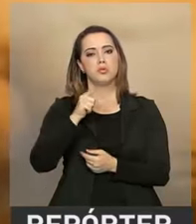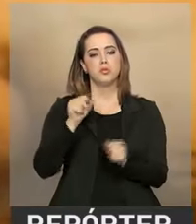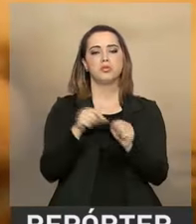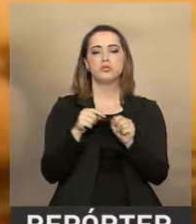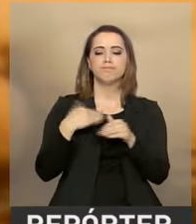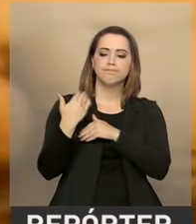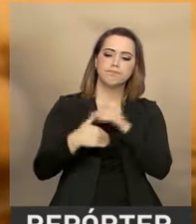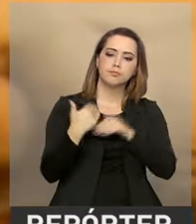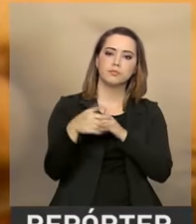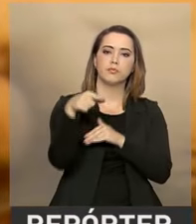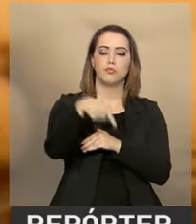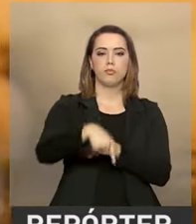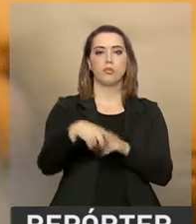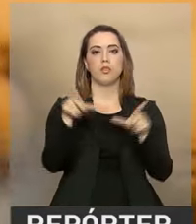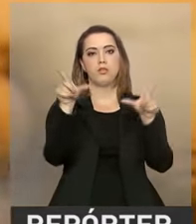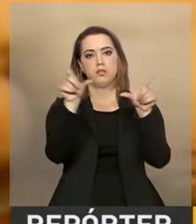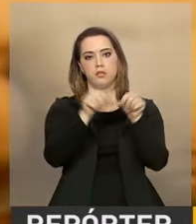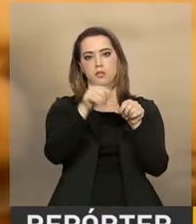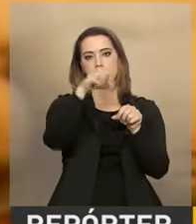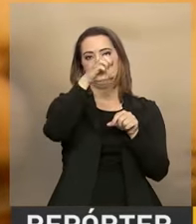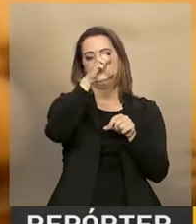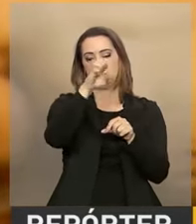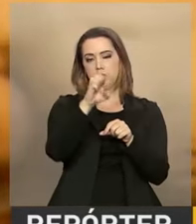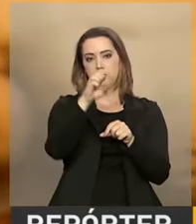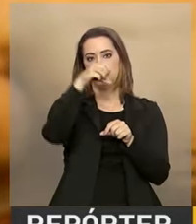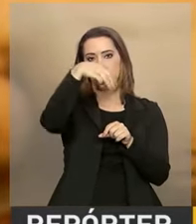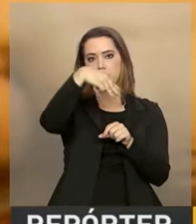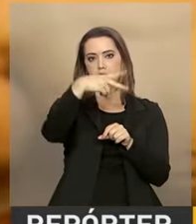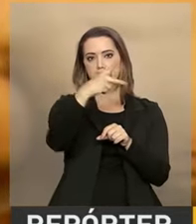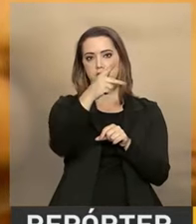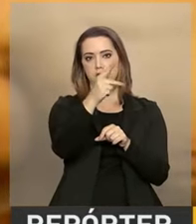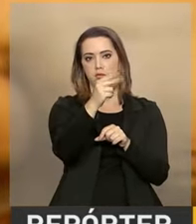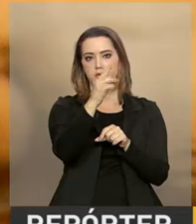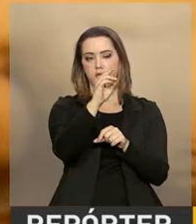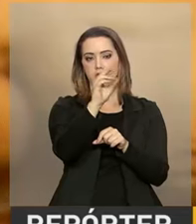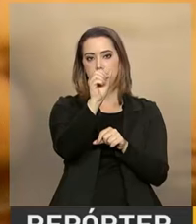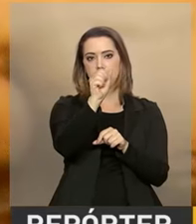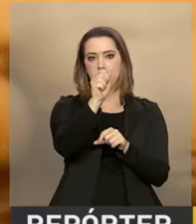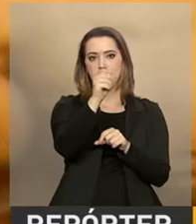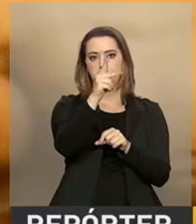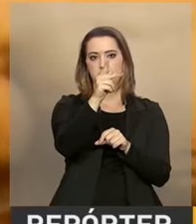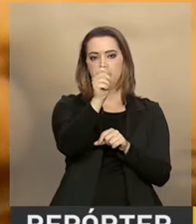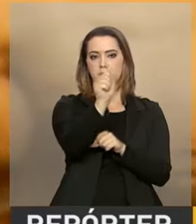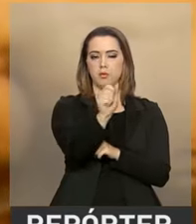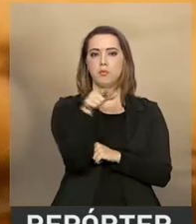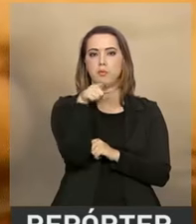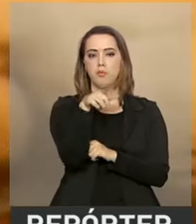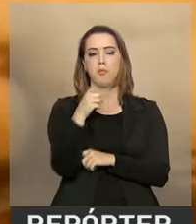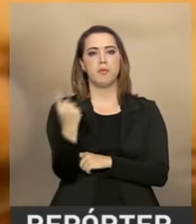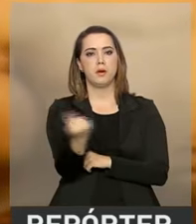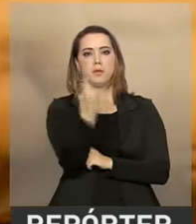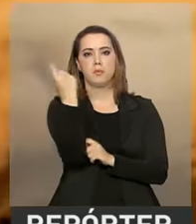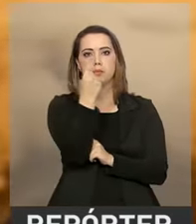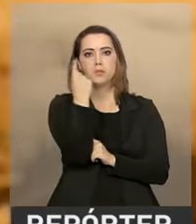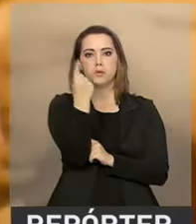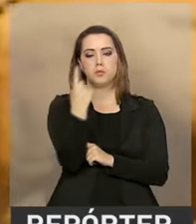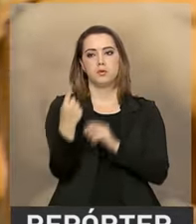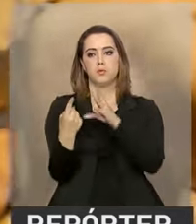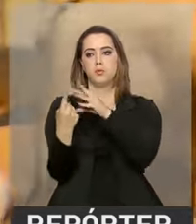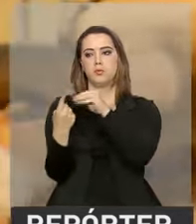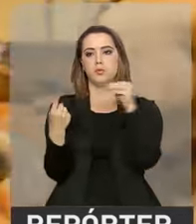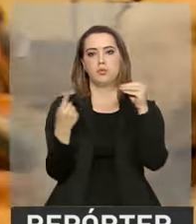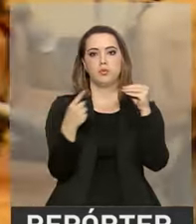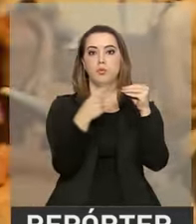Nesta unidade da Embrapa, foi produzido o primeiro clone animal da América Latina, foi a novilha Vitória em 2001, que viveu cerca de 10